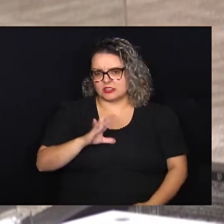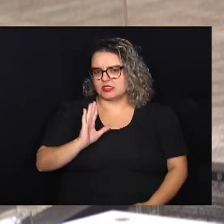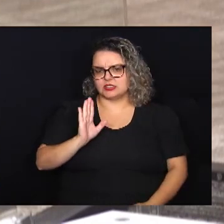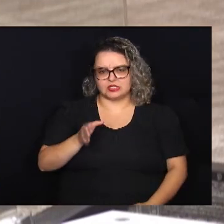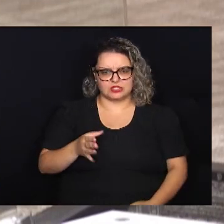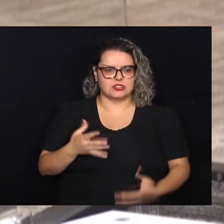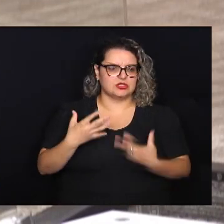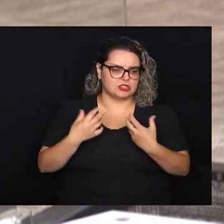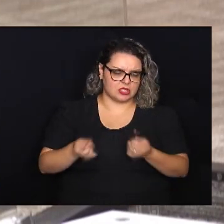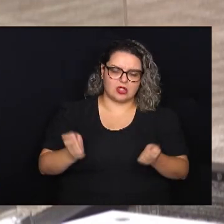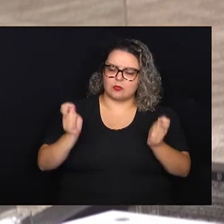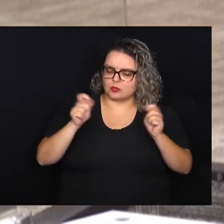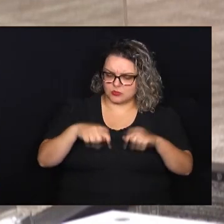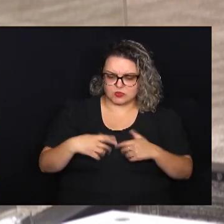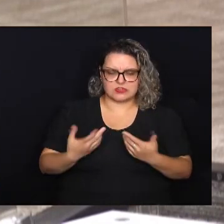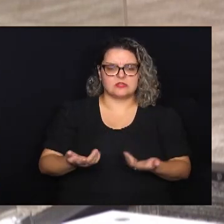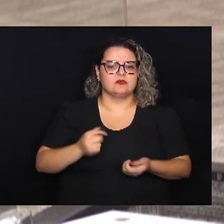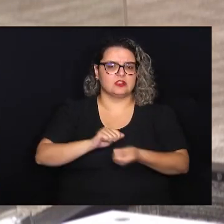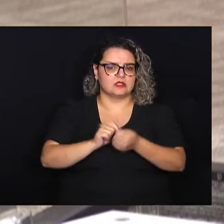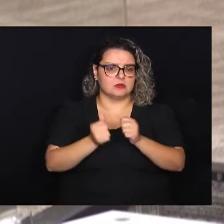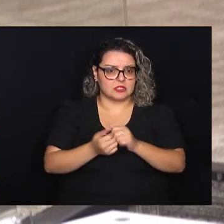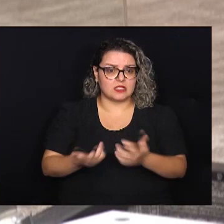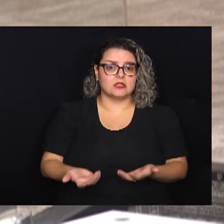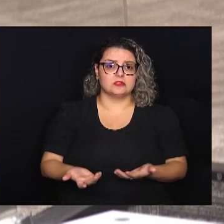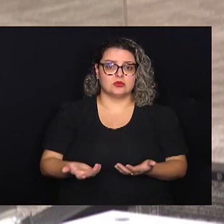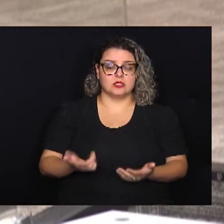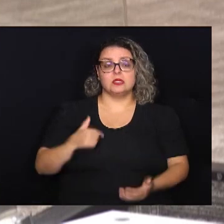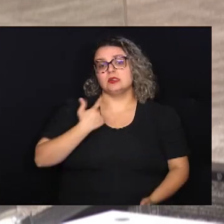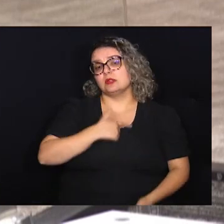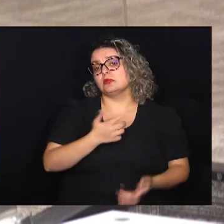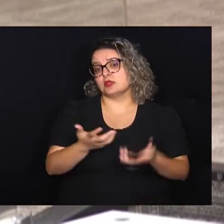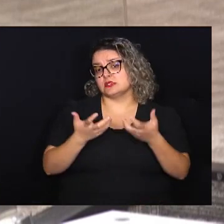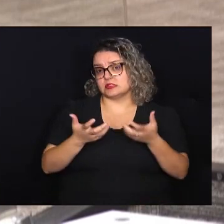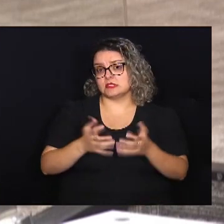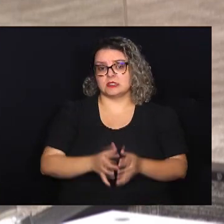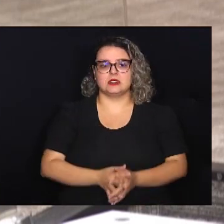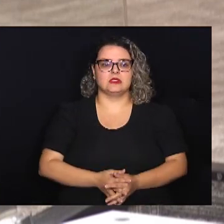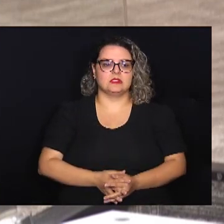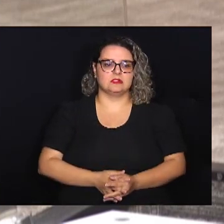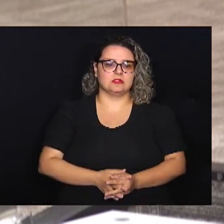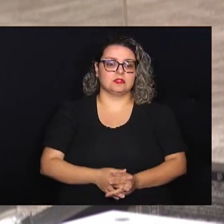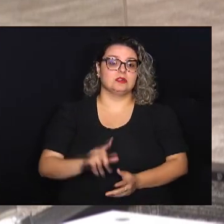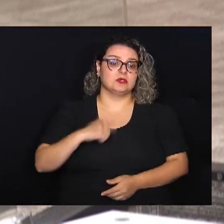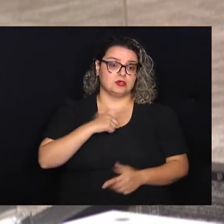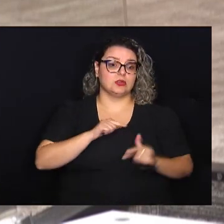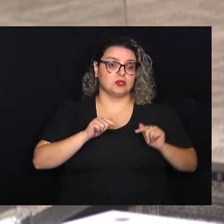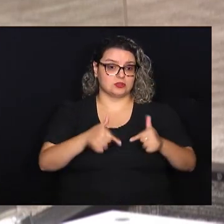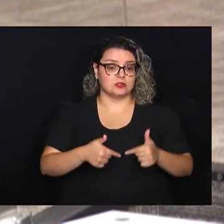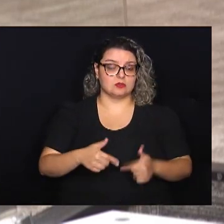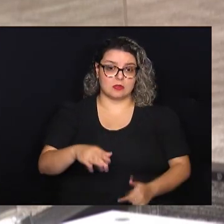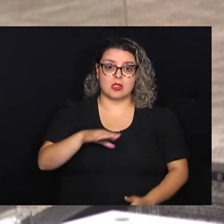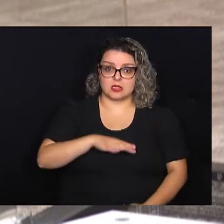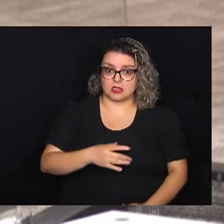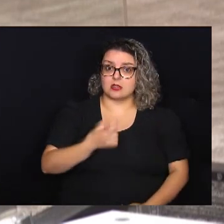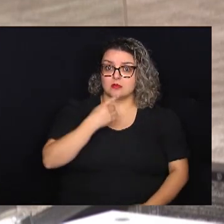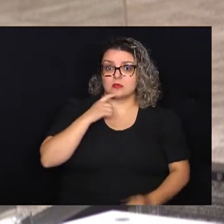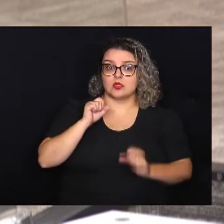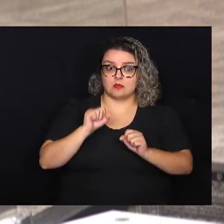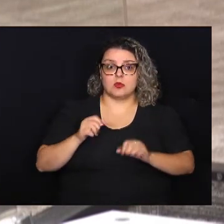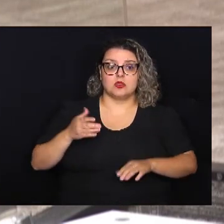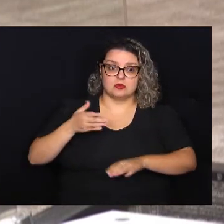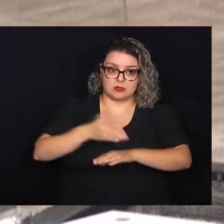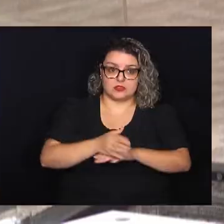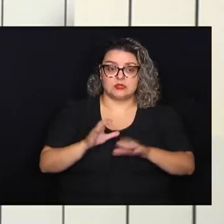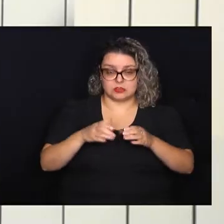é possível isso já é passivo então nós queríamos e estamos lutando para que Campinas também possa fazer parte desse